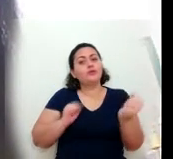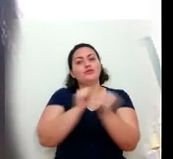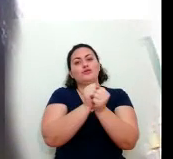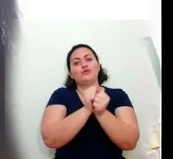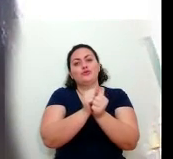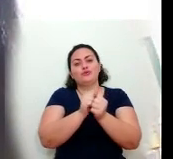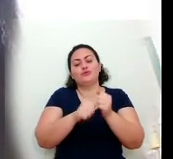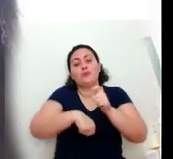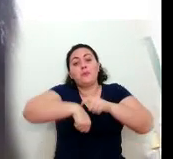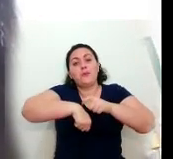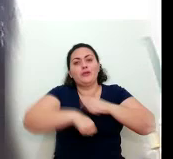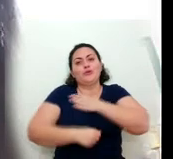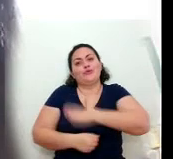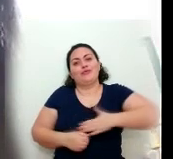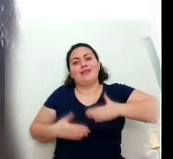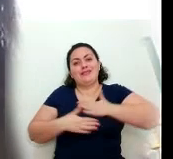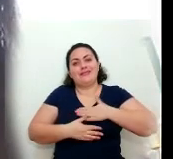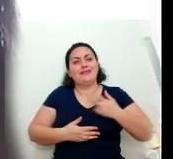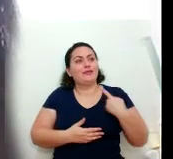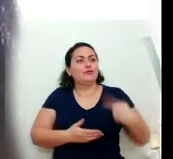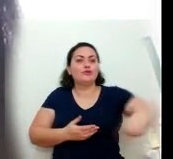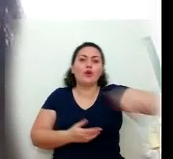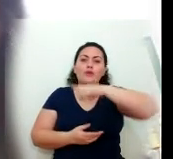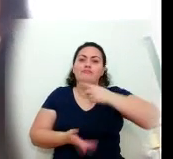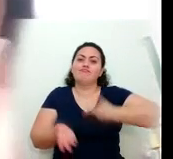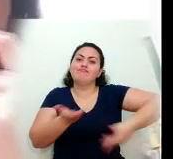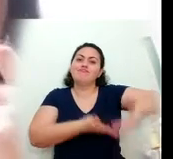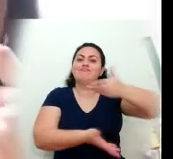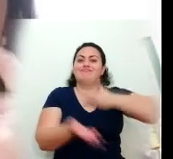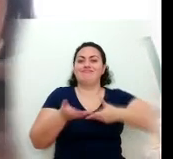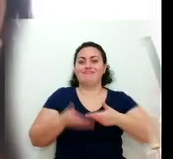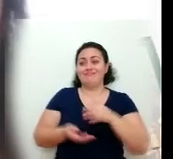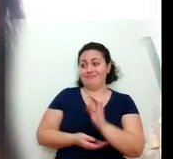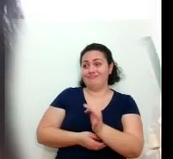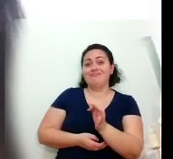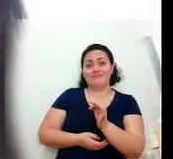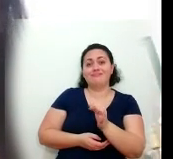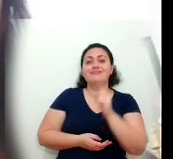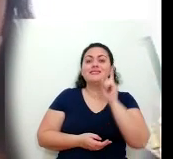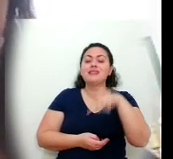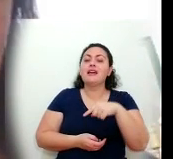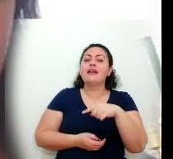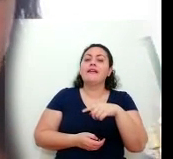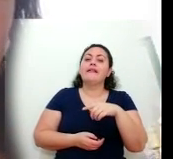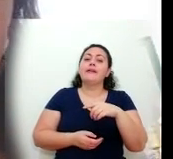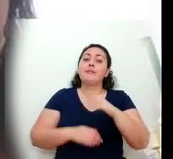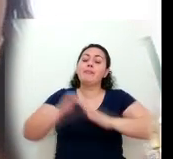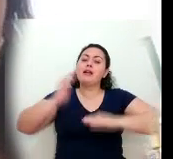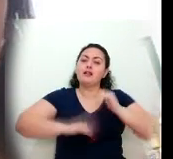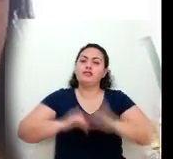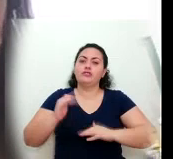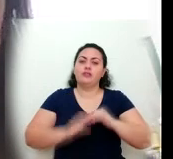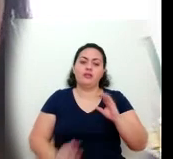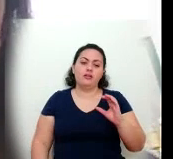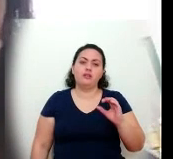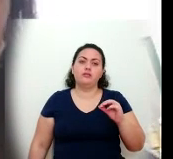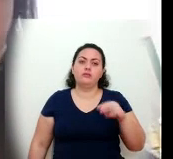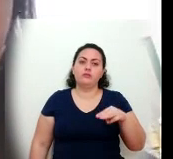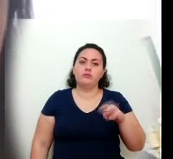quem a gente gosta e fazendo trocas, assim. Isso, que é esse ato da comensalidade, né? O ser humano, ele é,